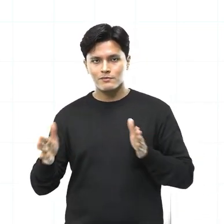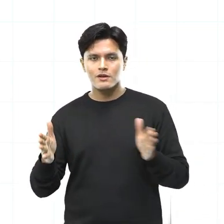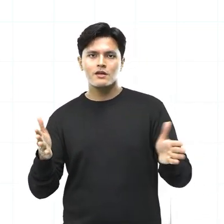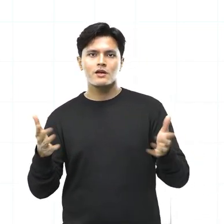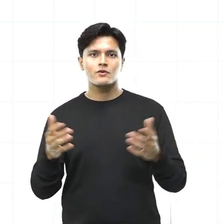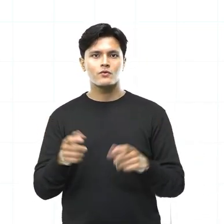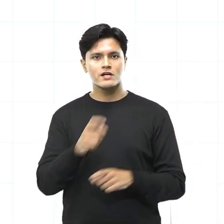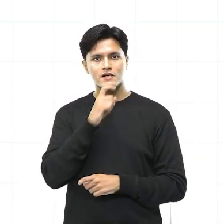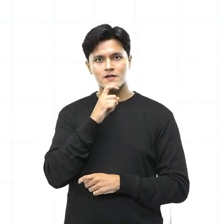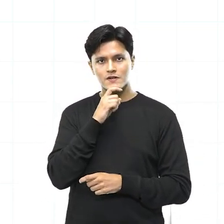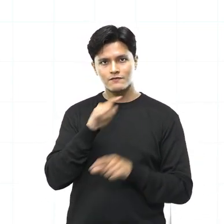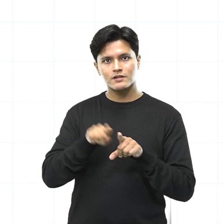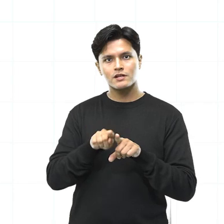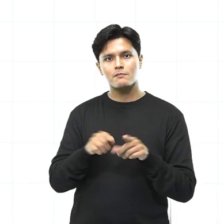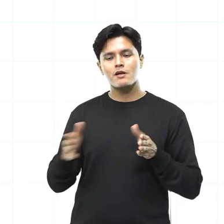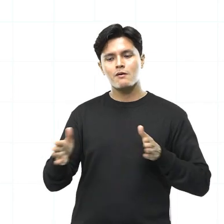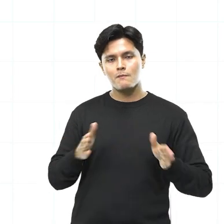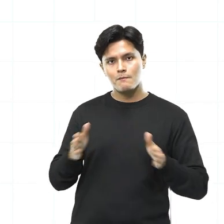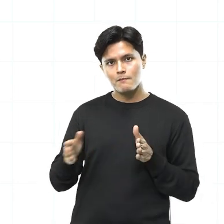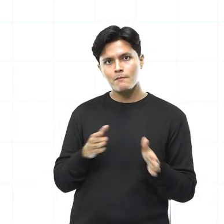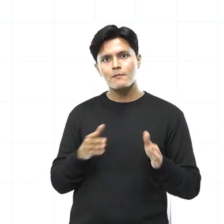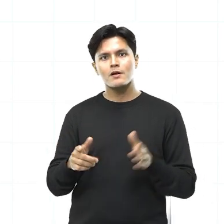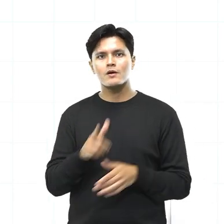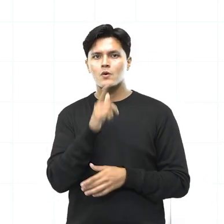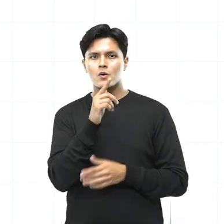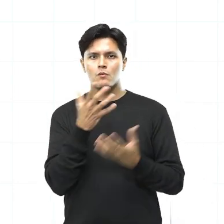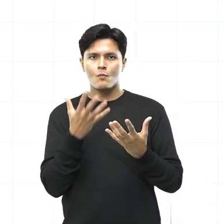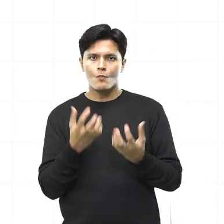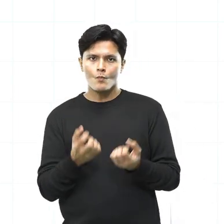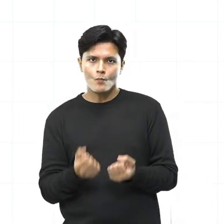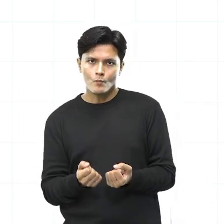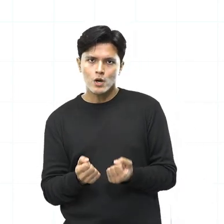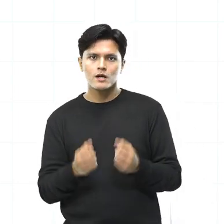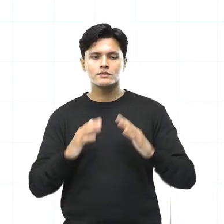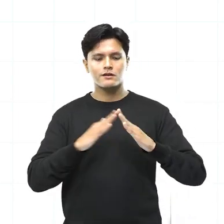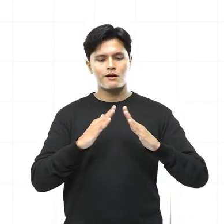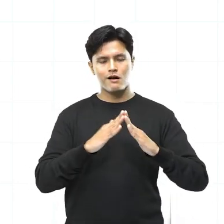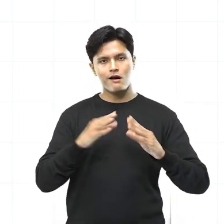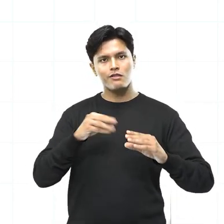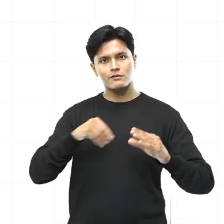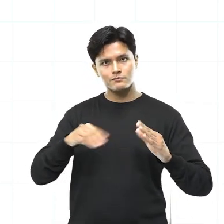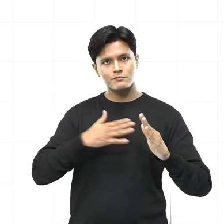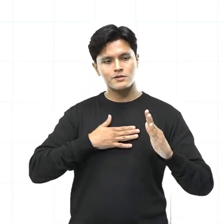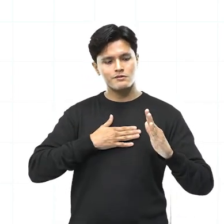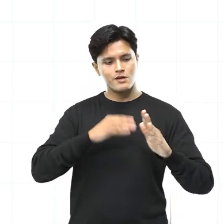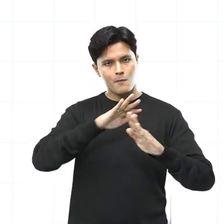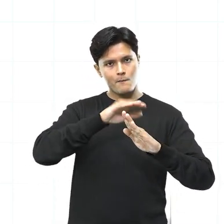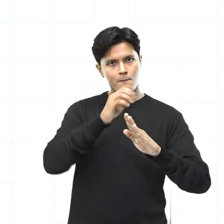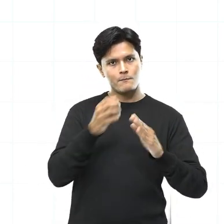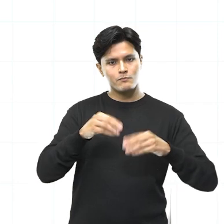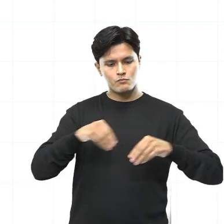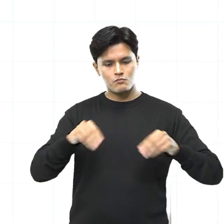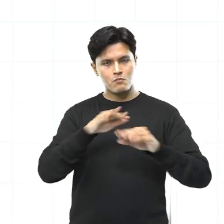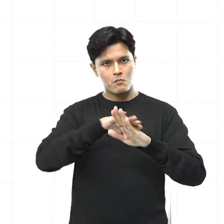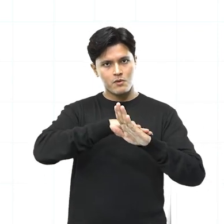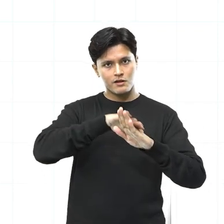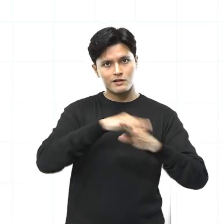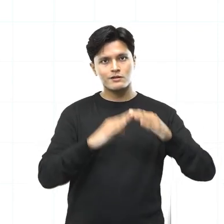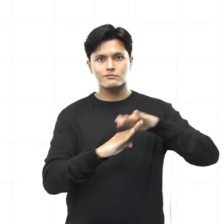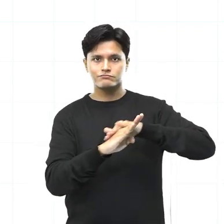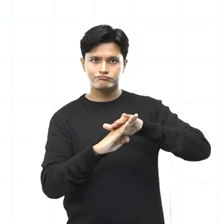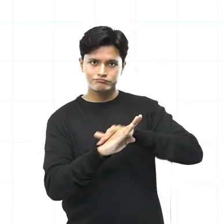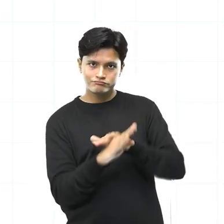minha chopana é tapada de barro, só fumo cigarro de paia de mil. Então veja como ele vai